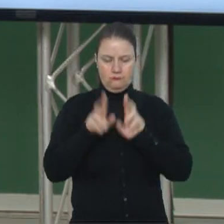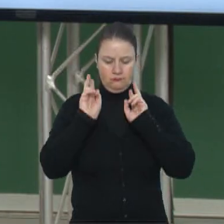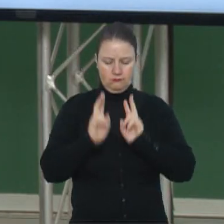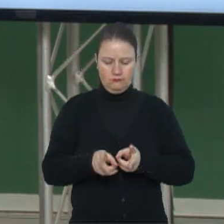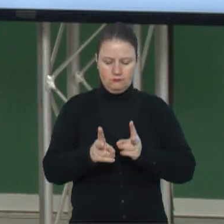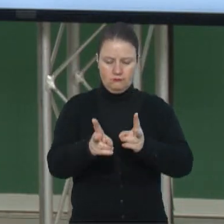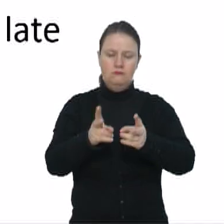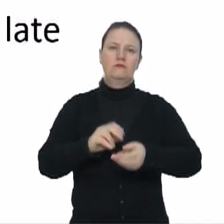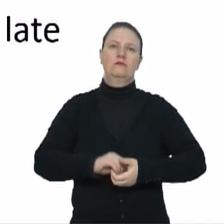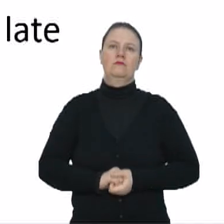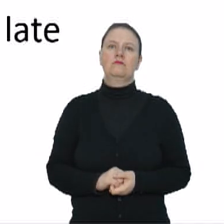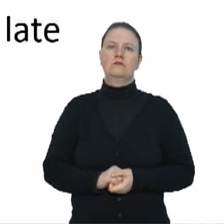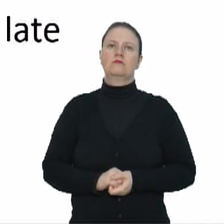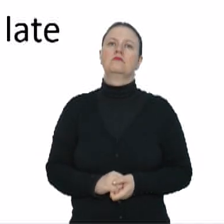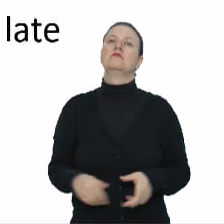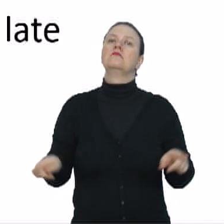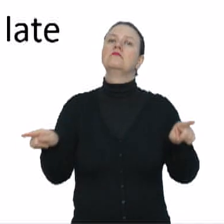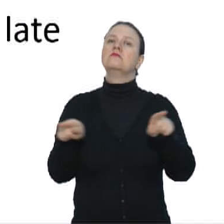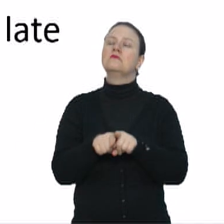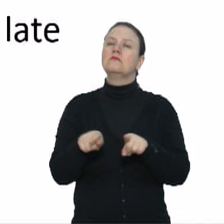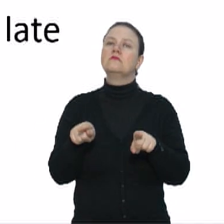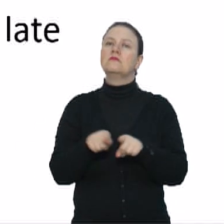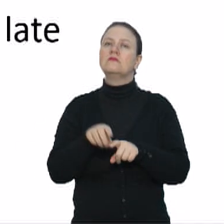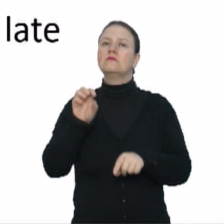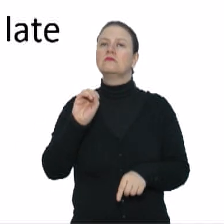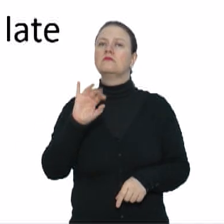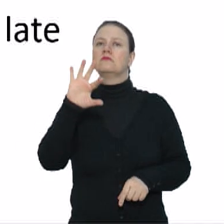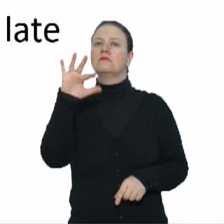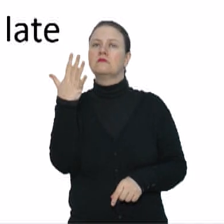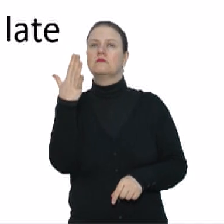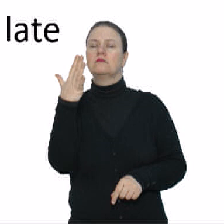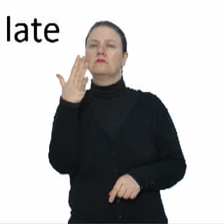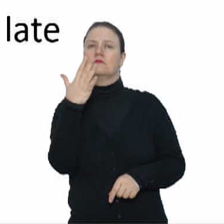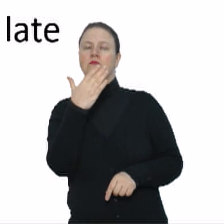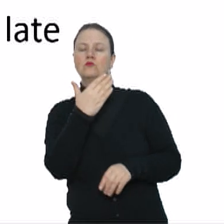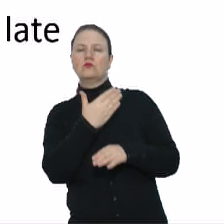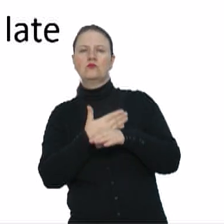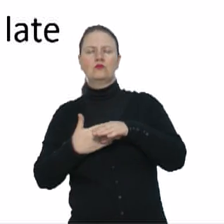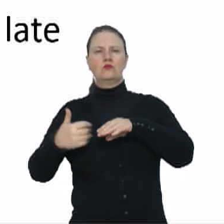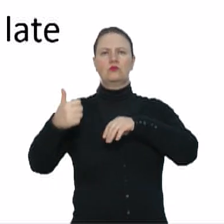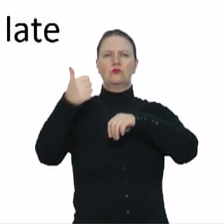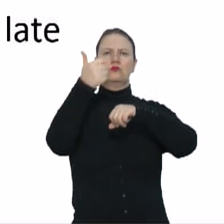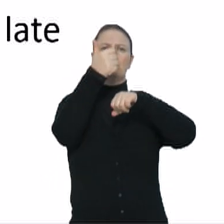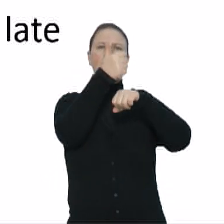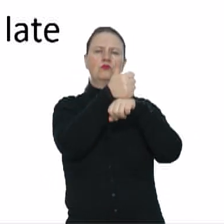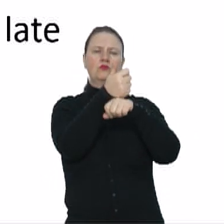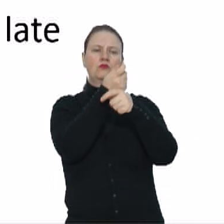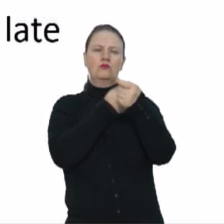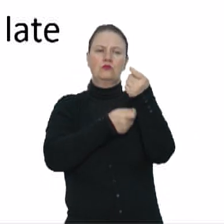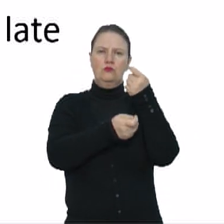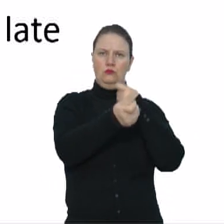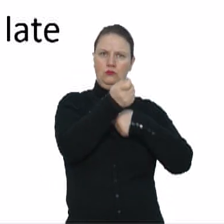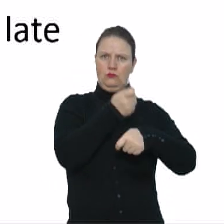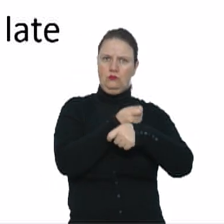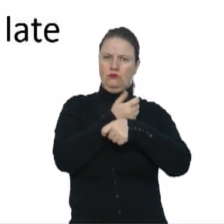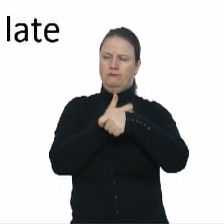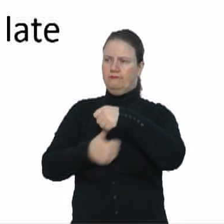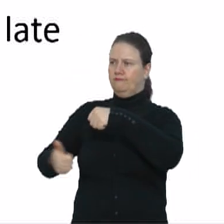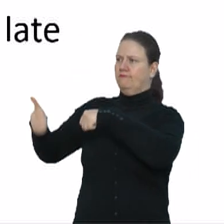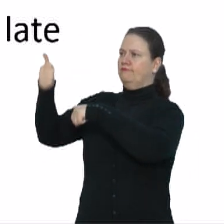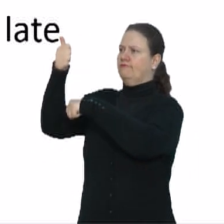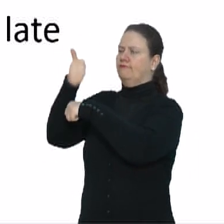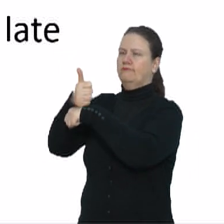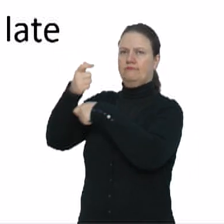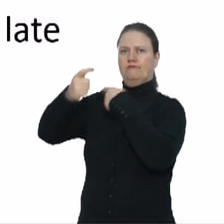Continuando então, também teve, né, a superioridade econômica e a liderança política dos